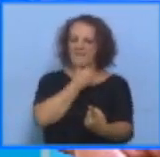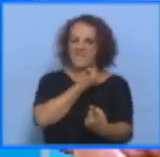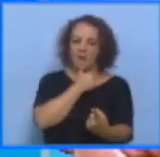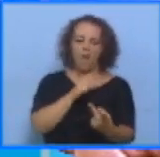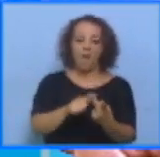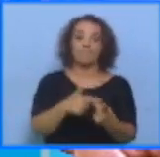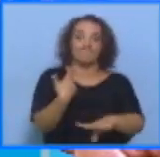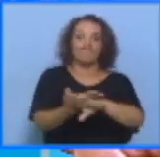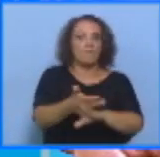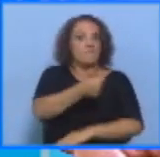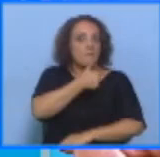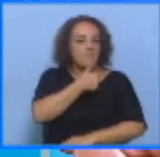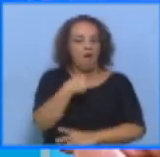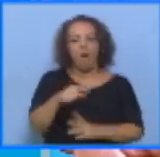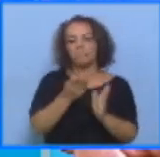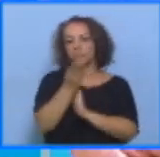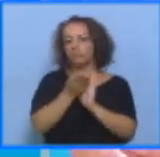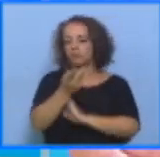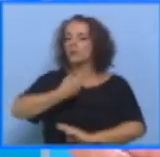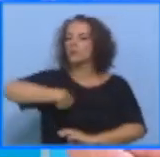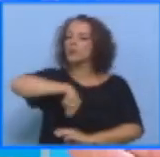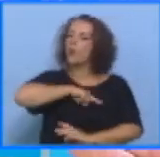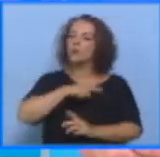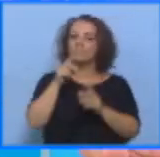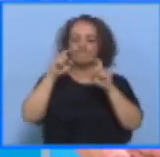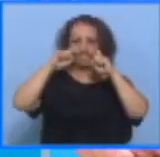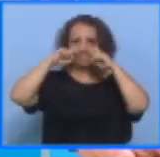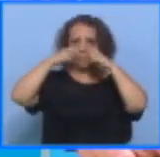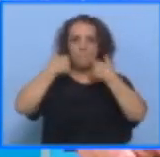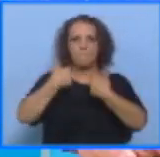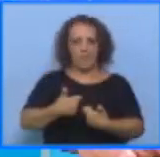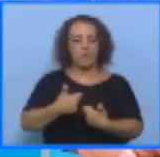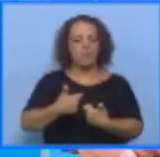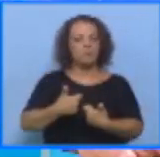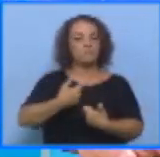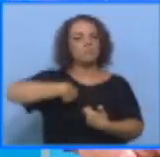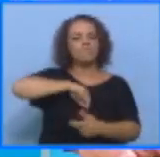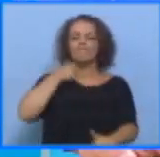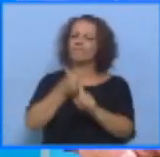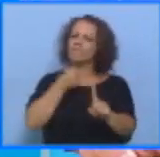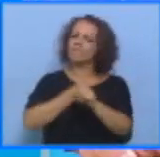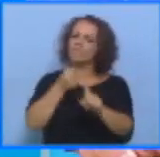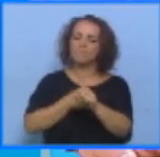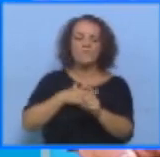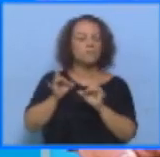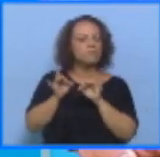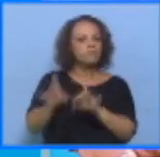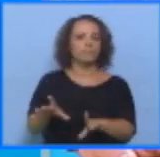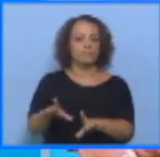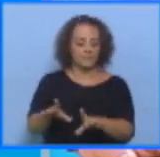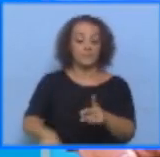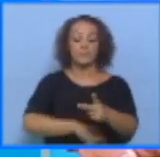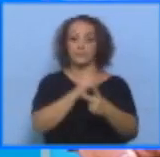Igreja. Não é? Nós estamos muito atentos a isso e para lutar com todas as forças contra isso. Um